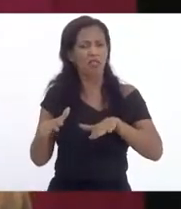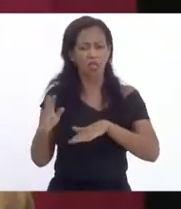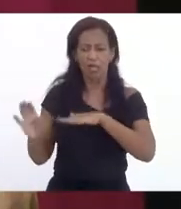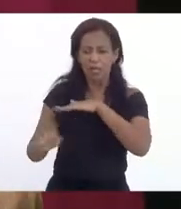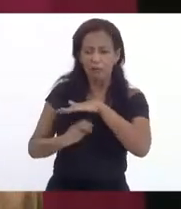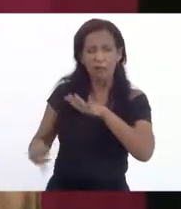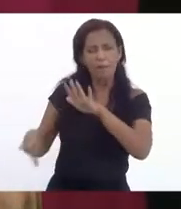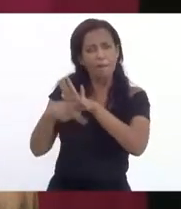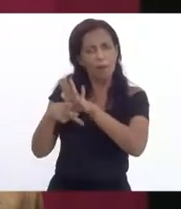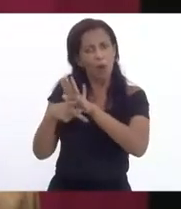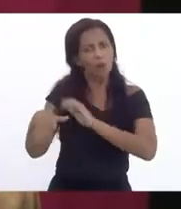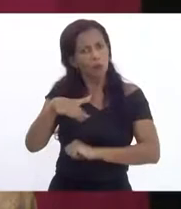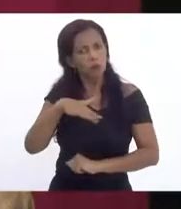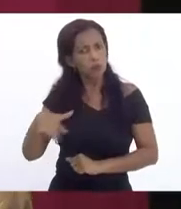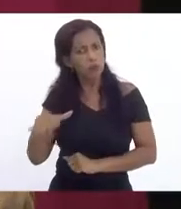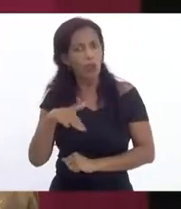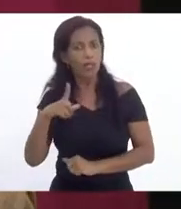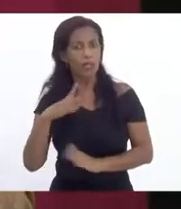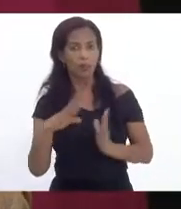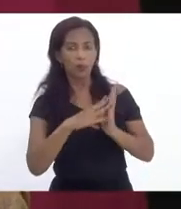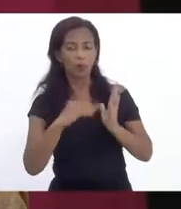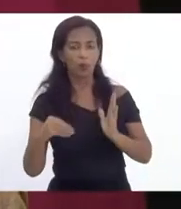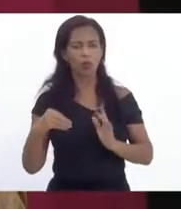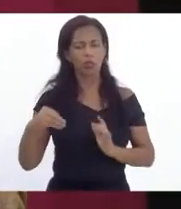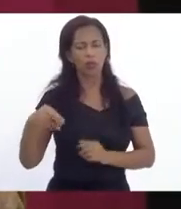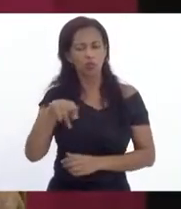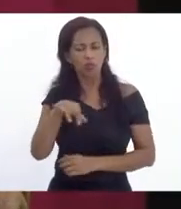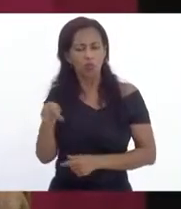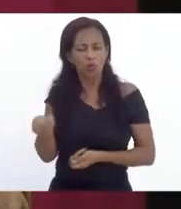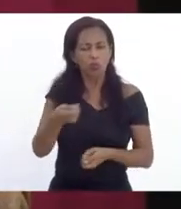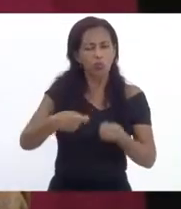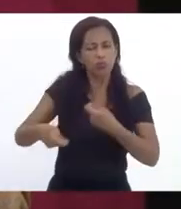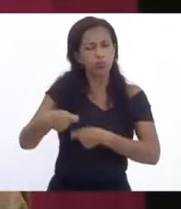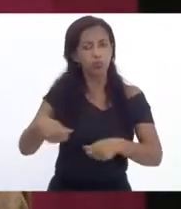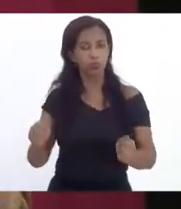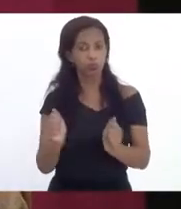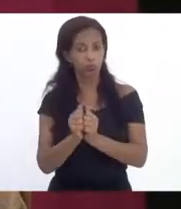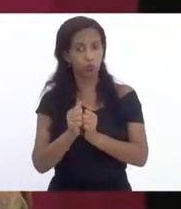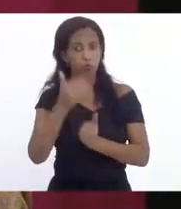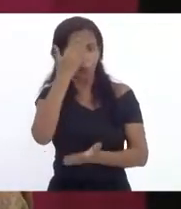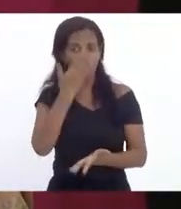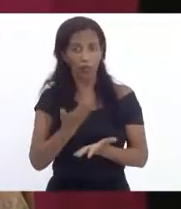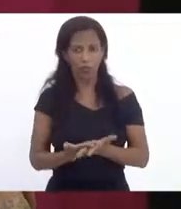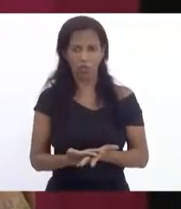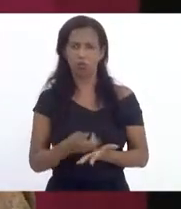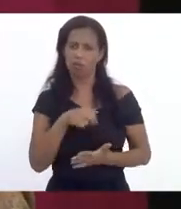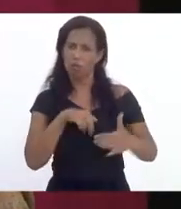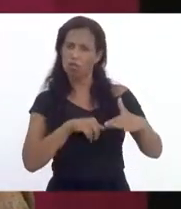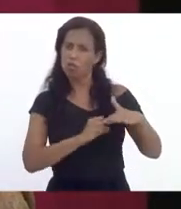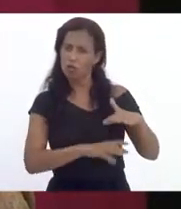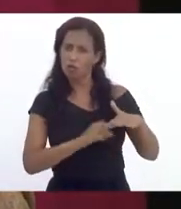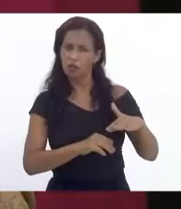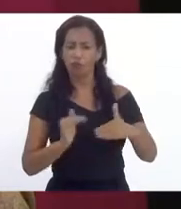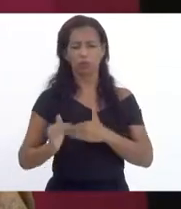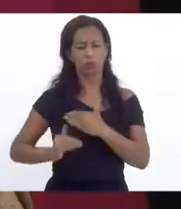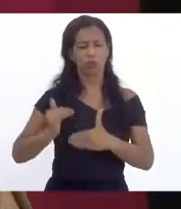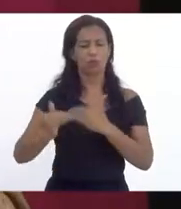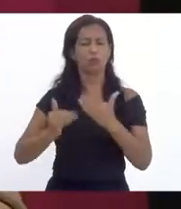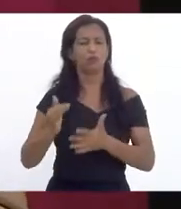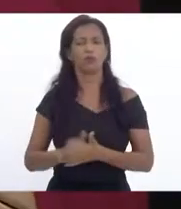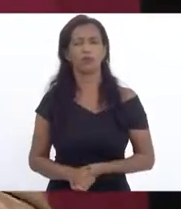região, e criar um modelo de negócio junto, eu acredito muito nesse fundo e acredito muito nesse